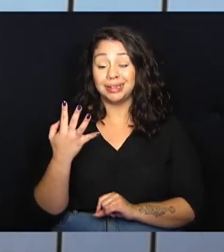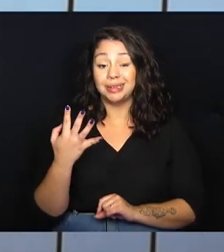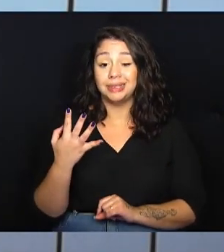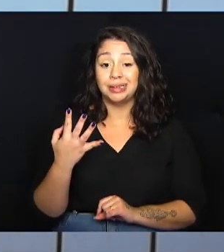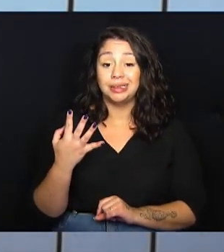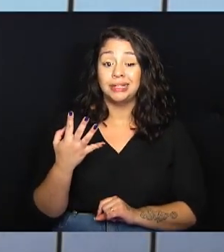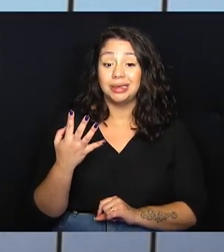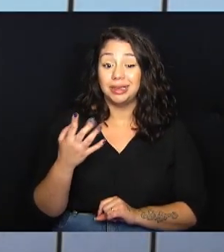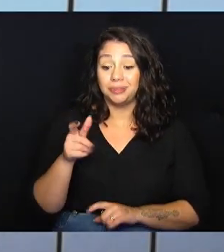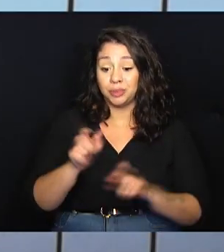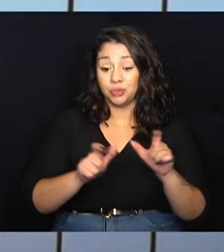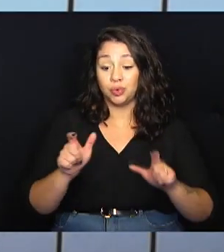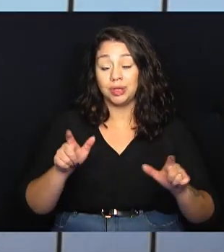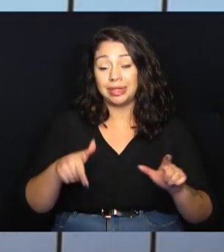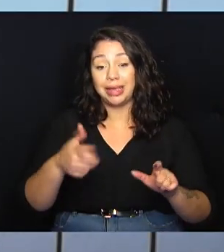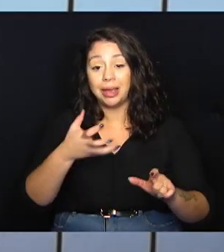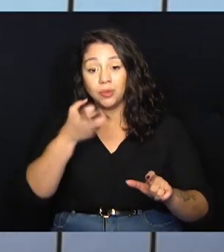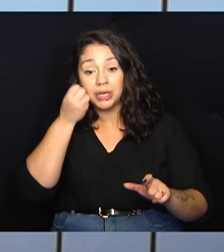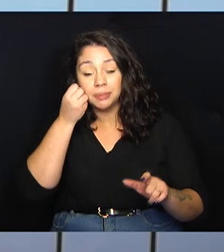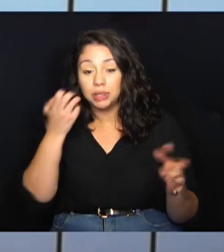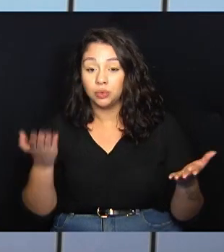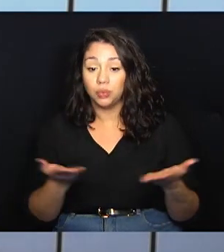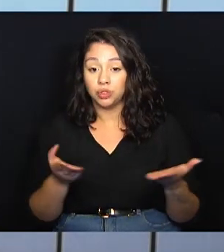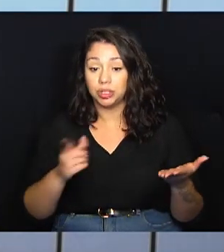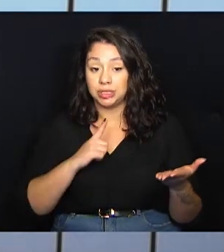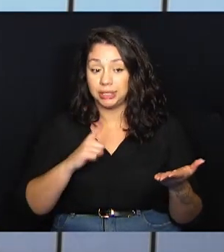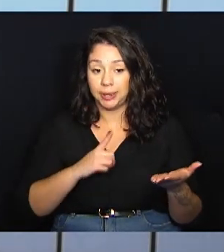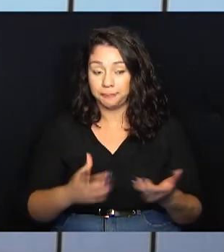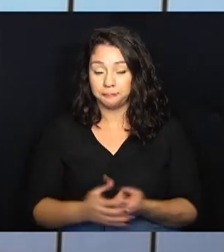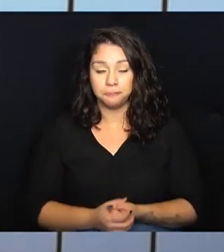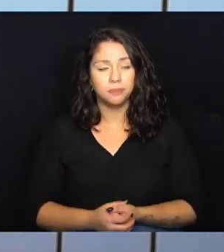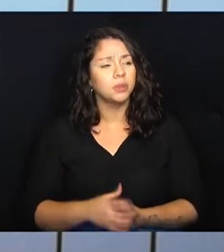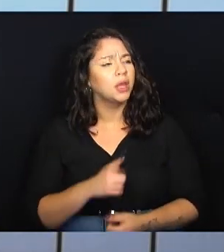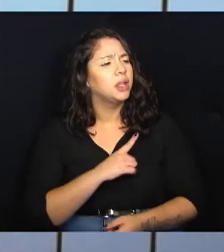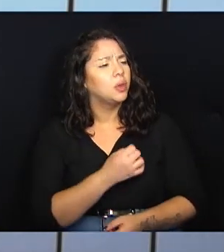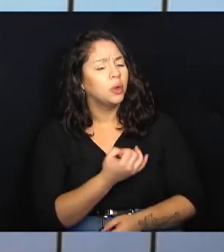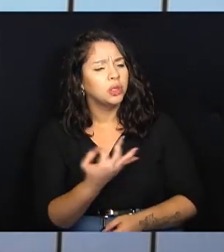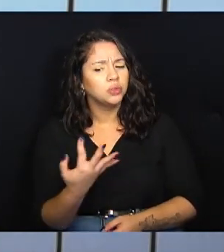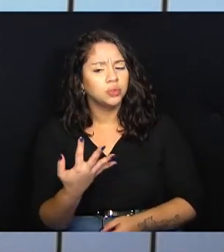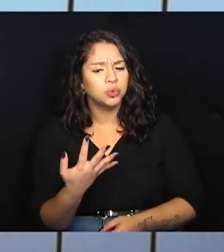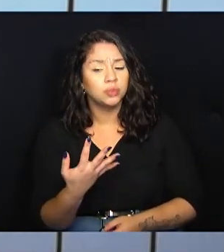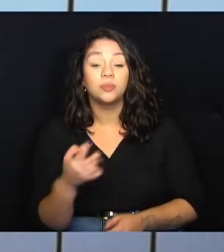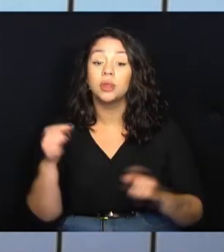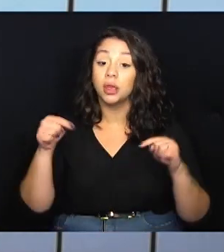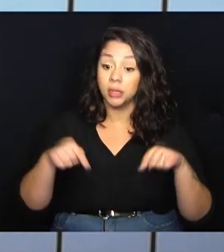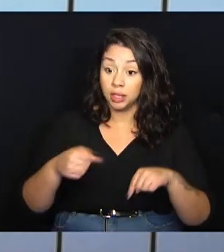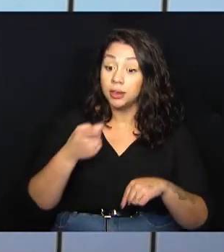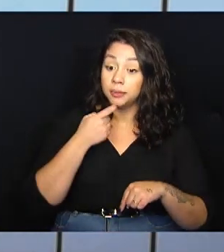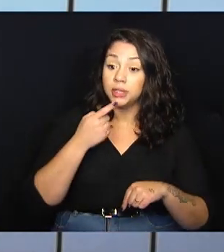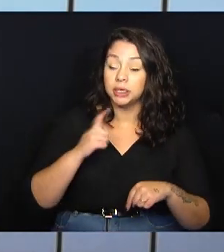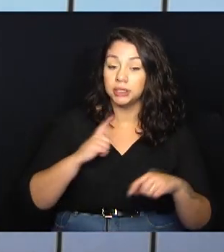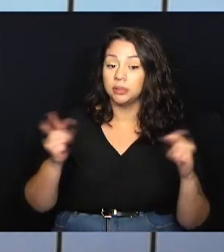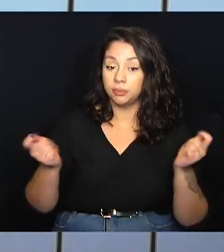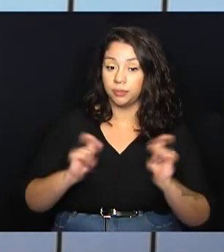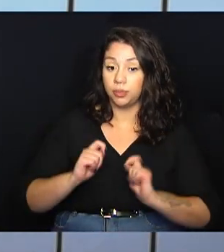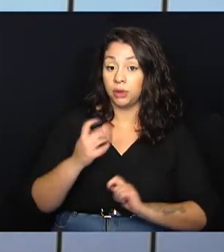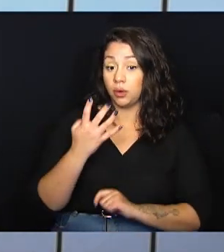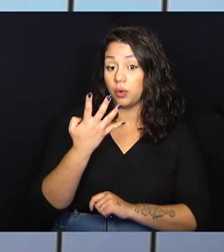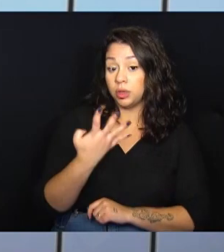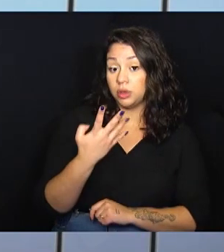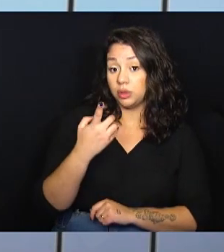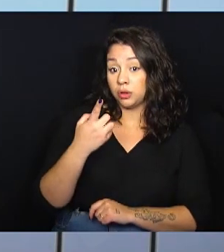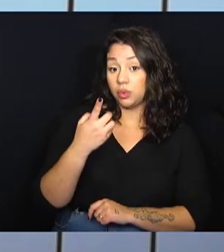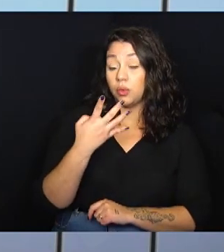adolescentes em acolhimento hoje, né? Então, nós temos quantos? Campinas tem capacidade para